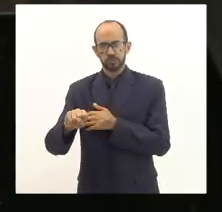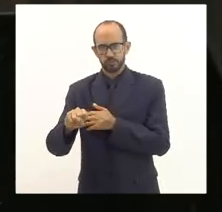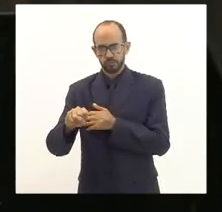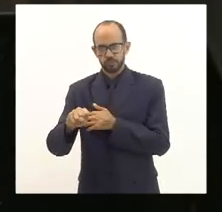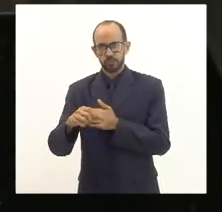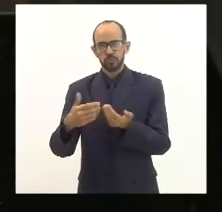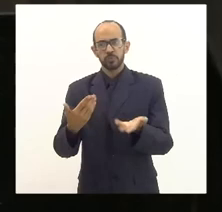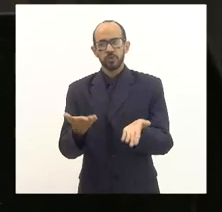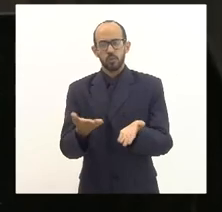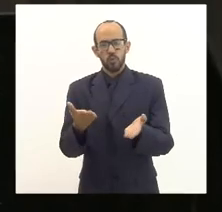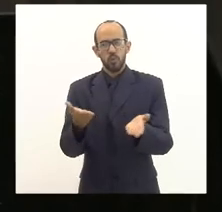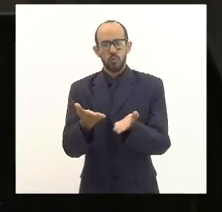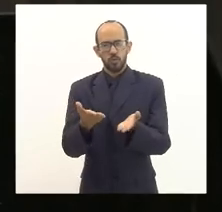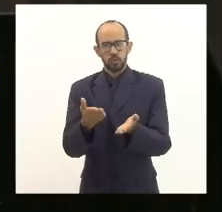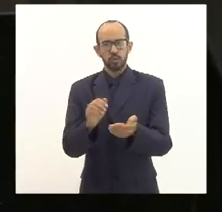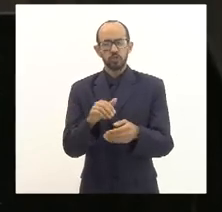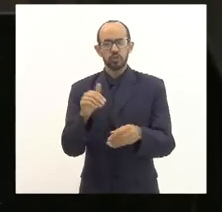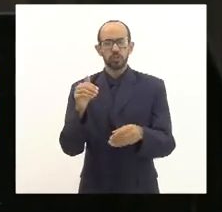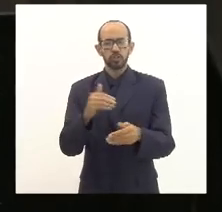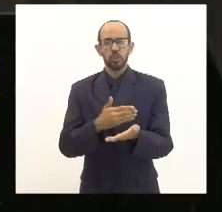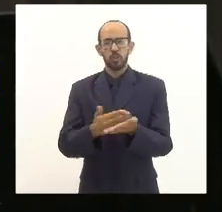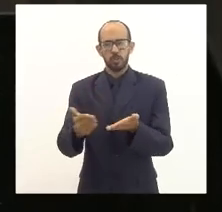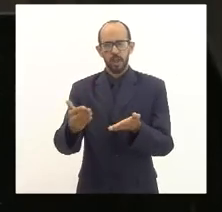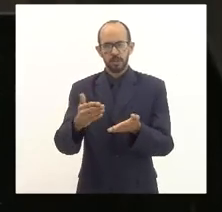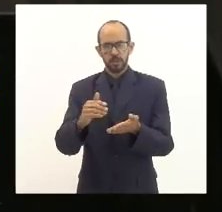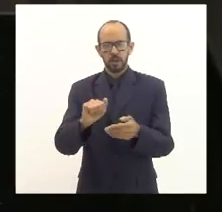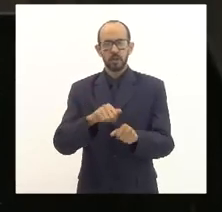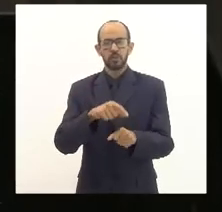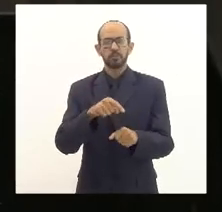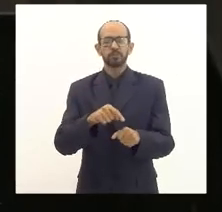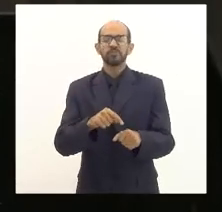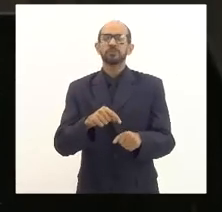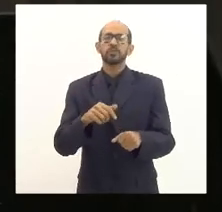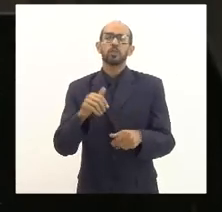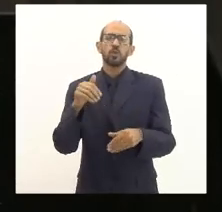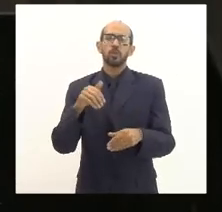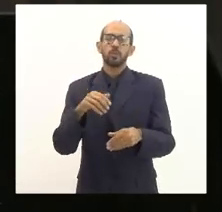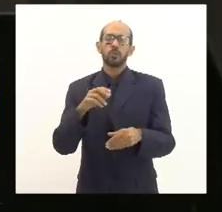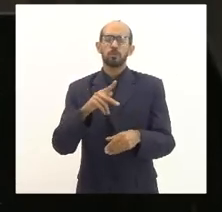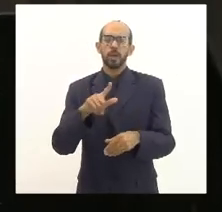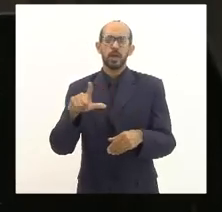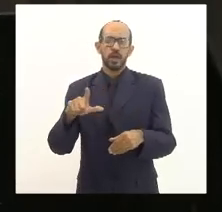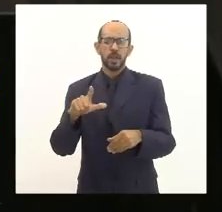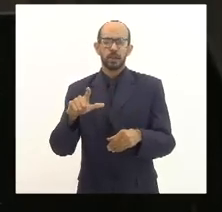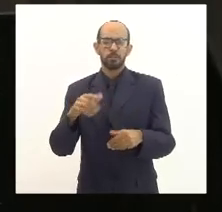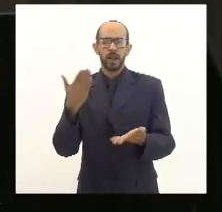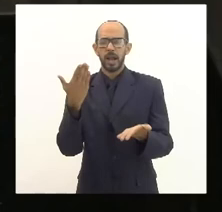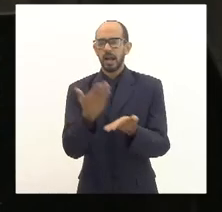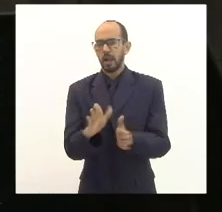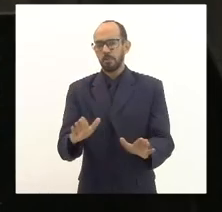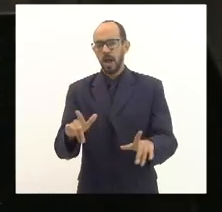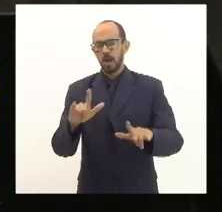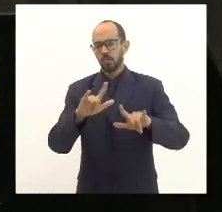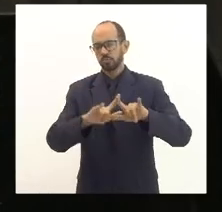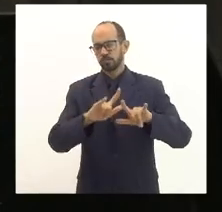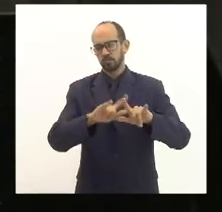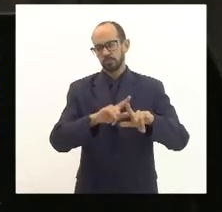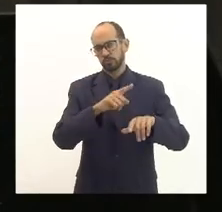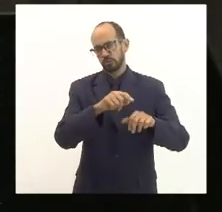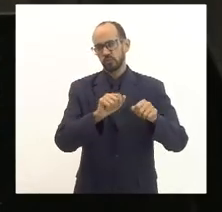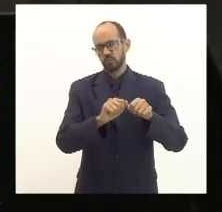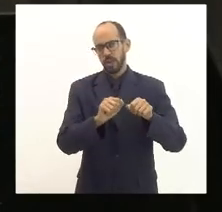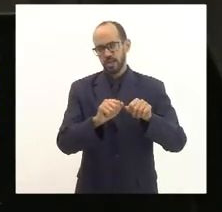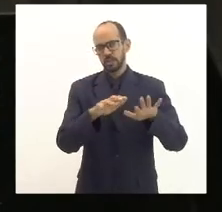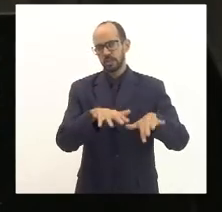projeto de lei que Visa acabar com uma marca existente dentro desse processo é preciso modificar a